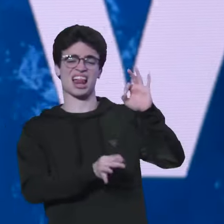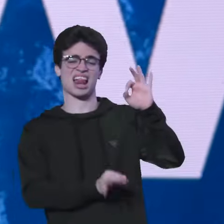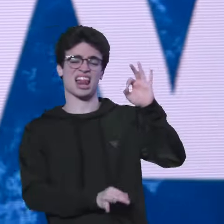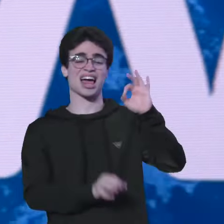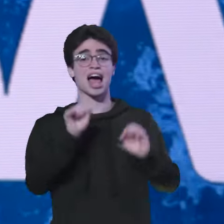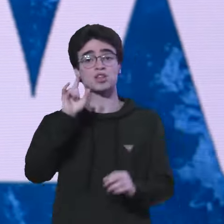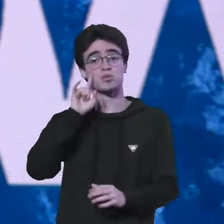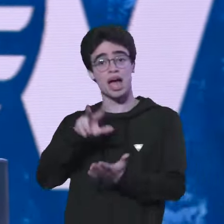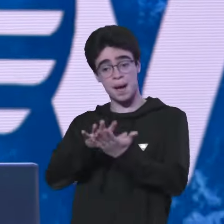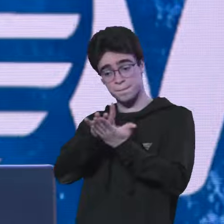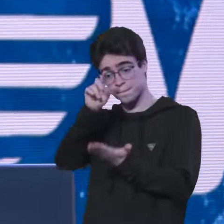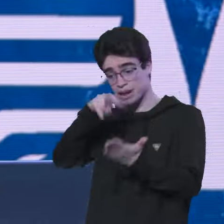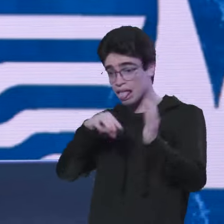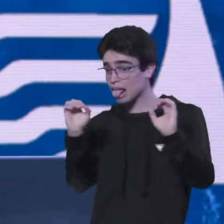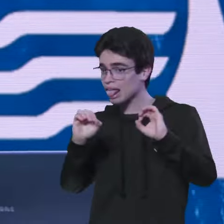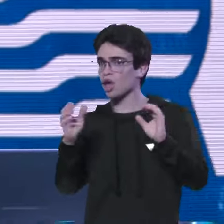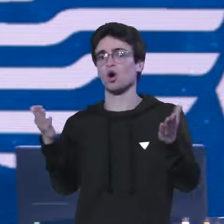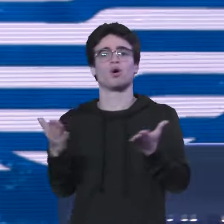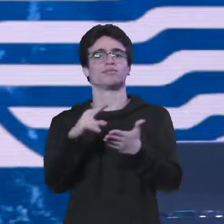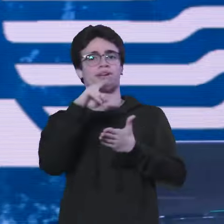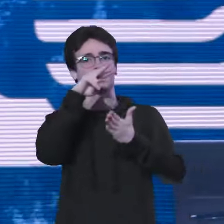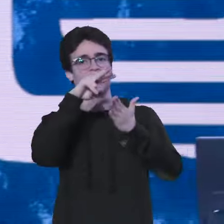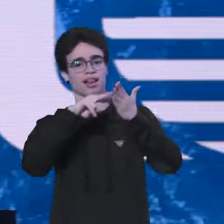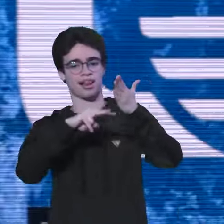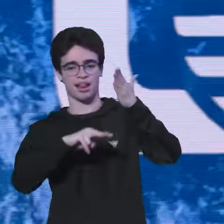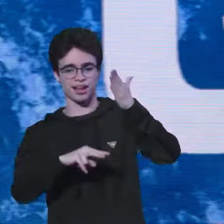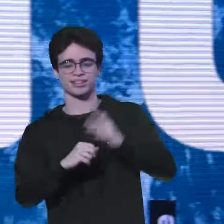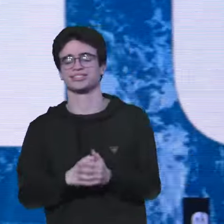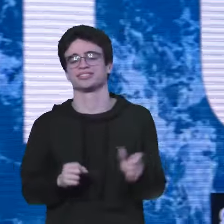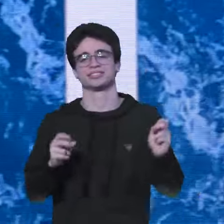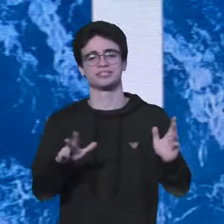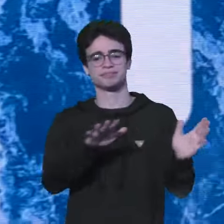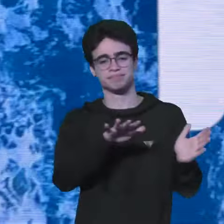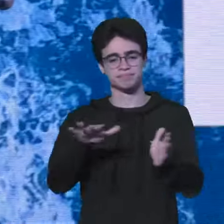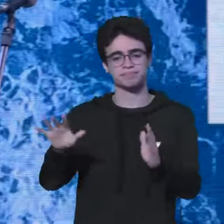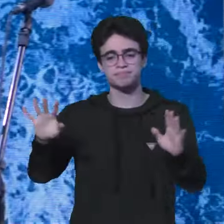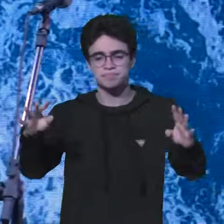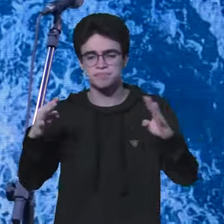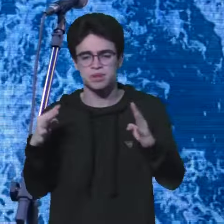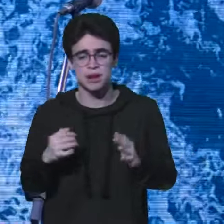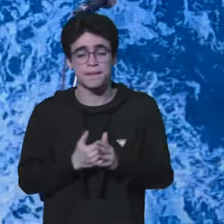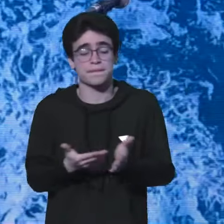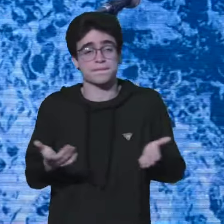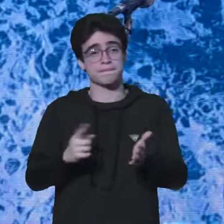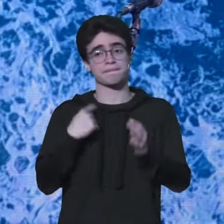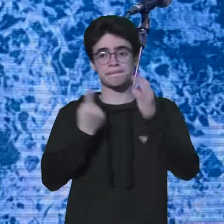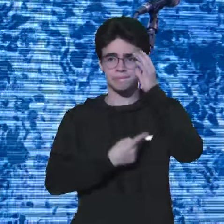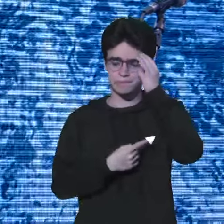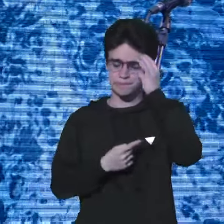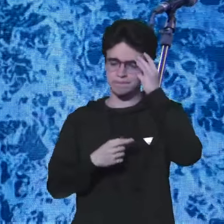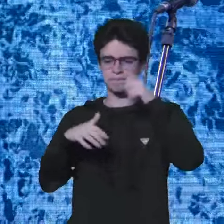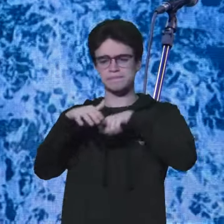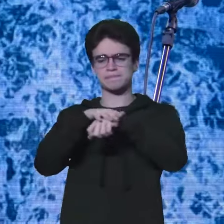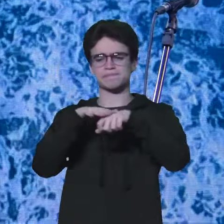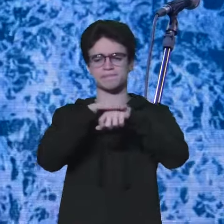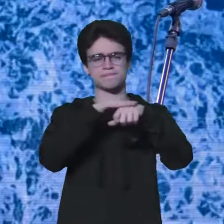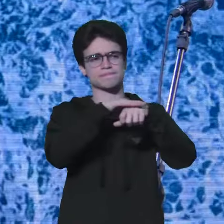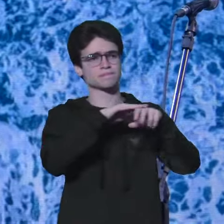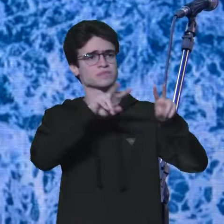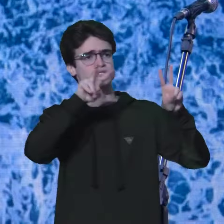semana, hoje você tirou o atraso, né, meu querido? Olha aqui para mim, vamos contar e conversar um pouquinho sobre essa história